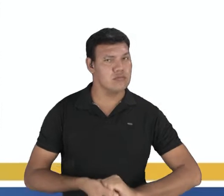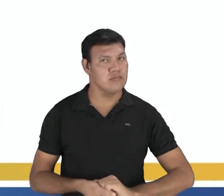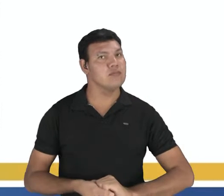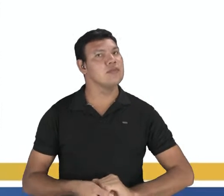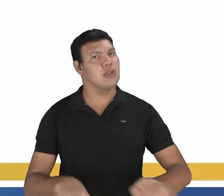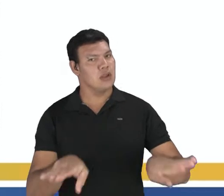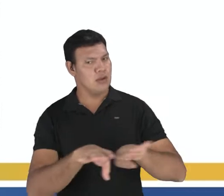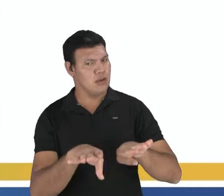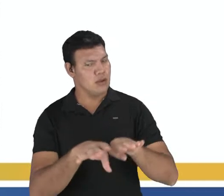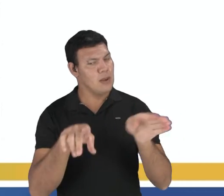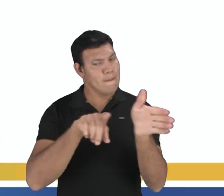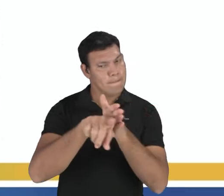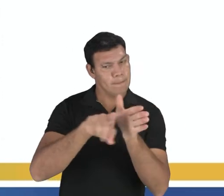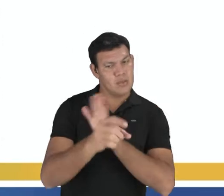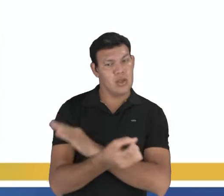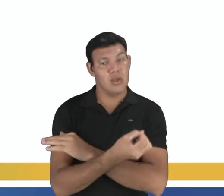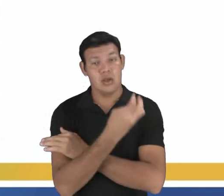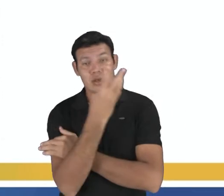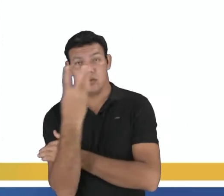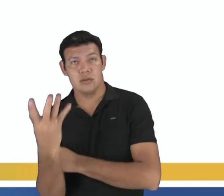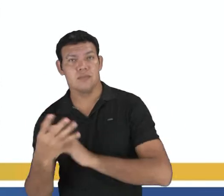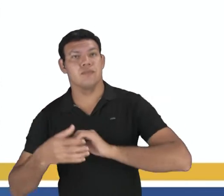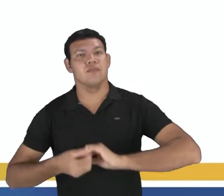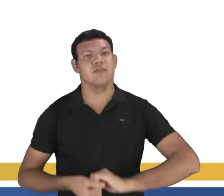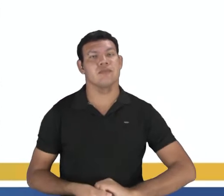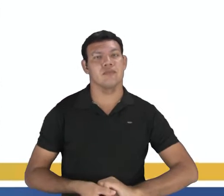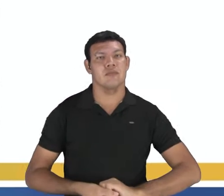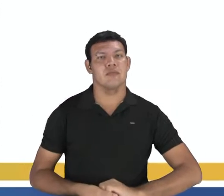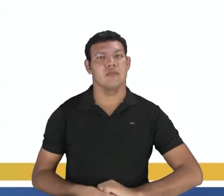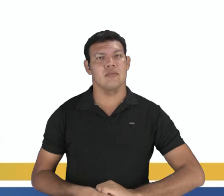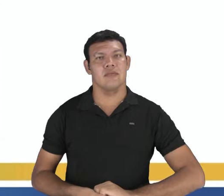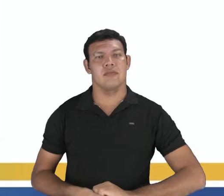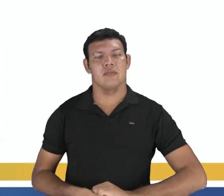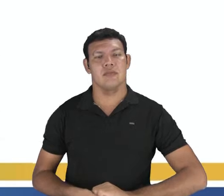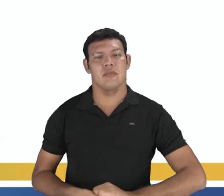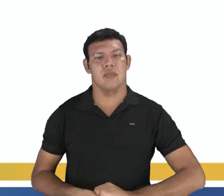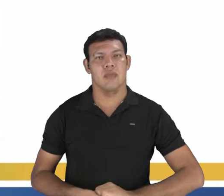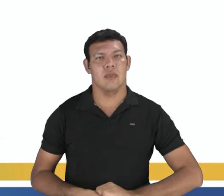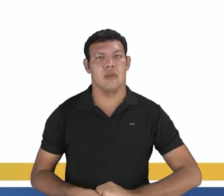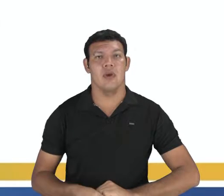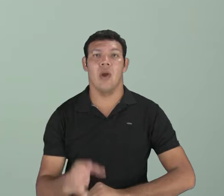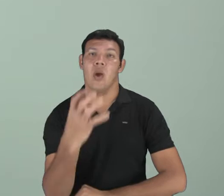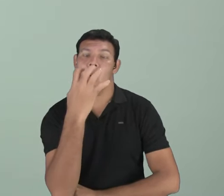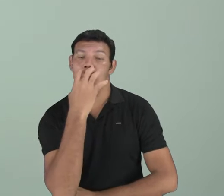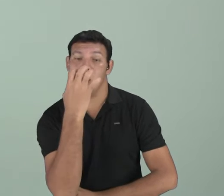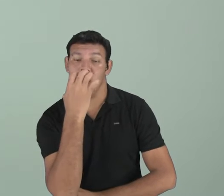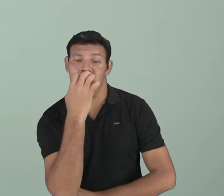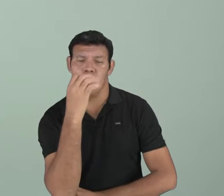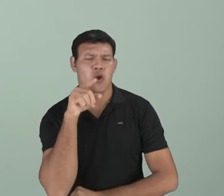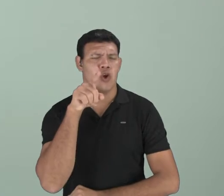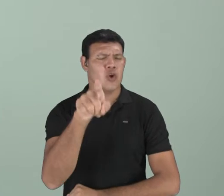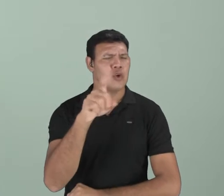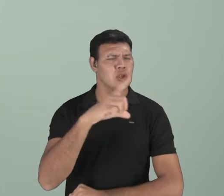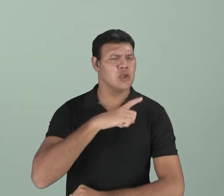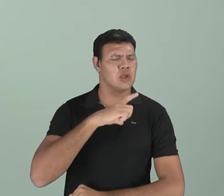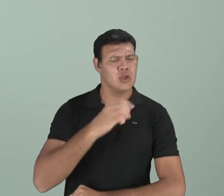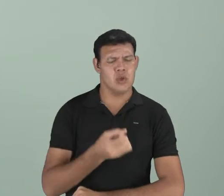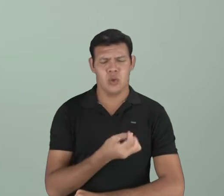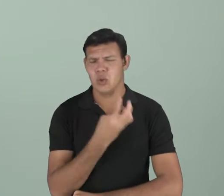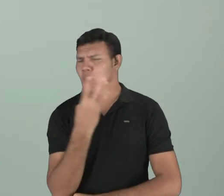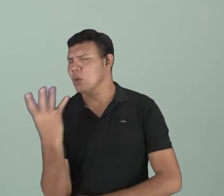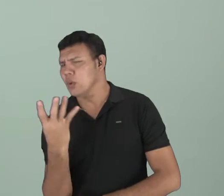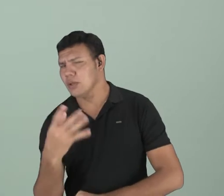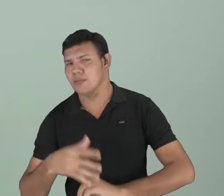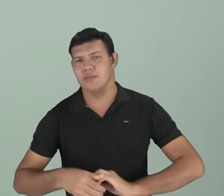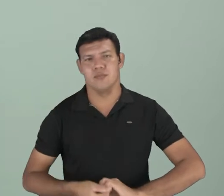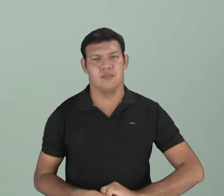quantidade por exemplo realmente Dogs Do you have Quantos cachorros você tem